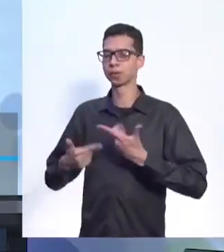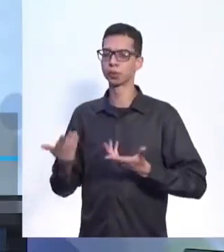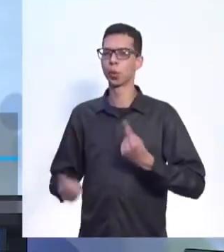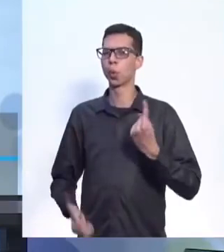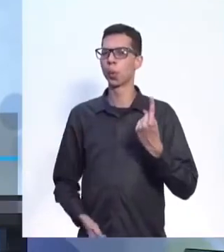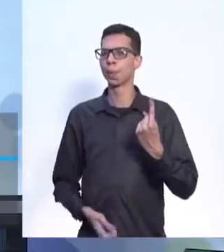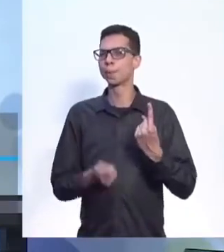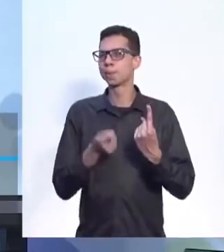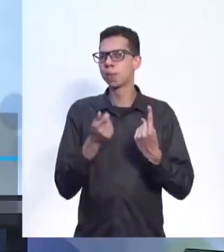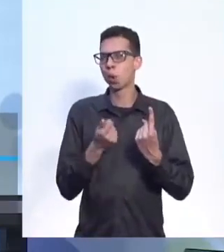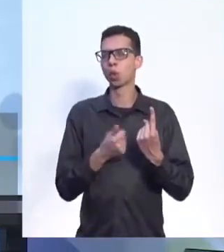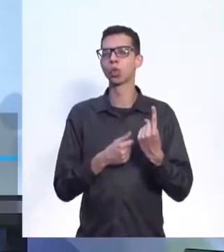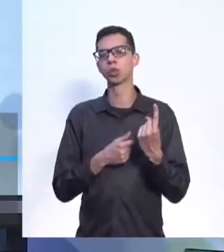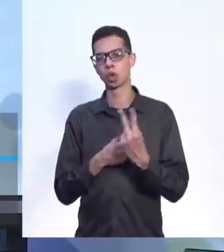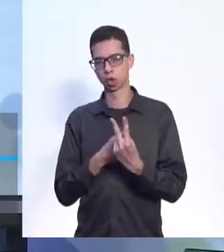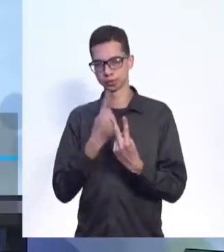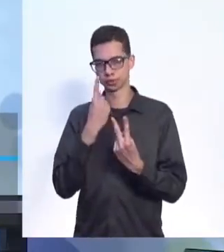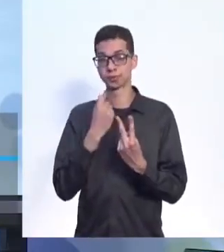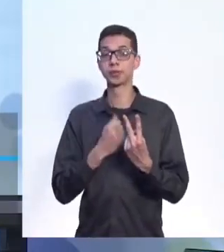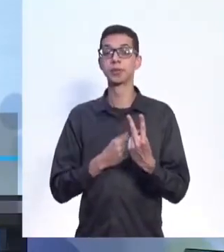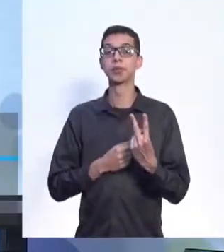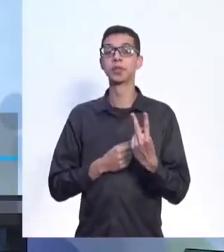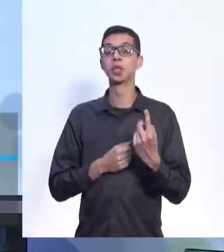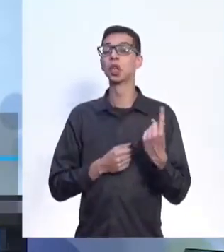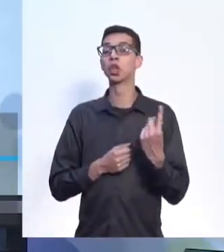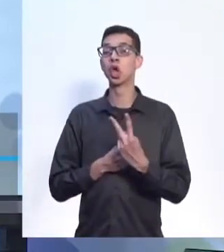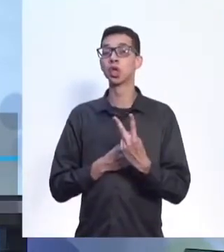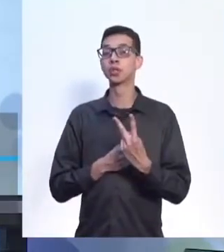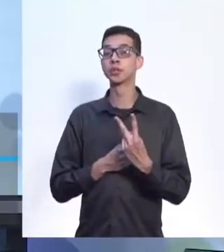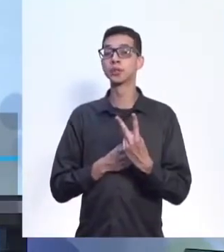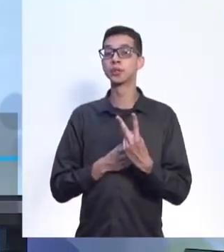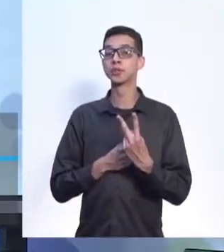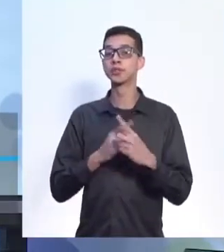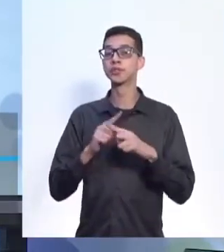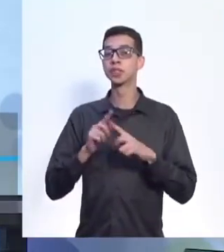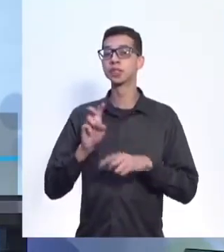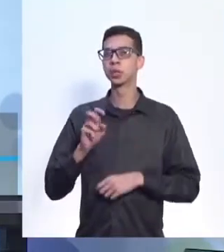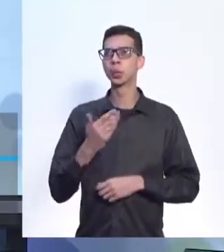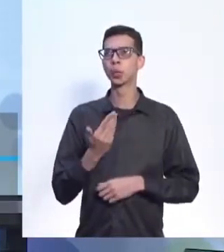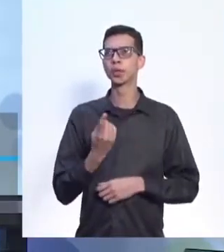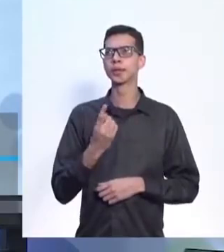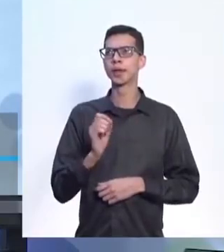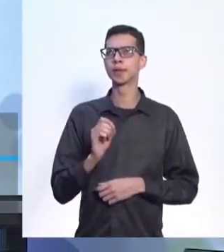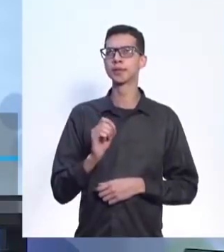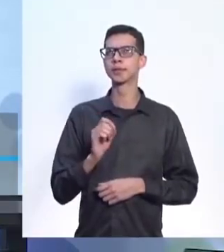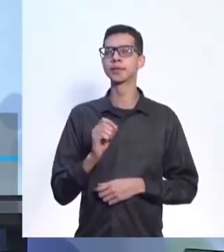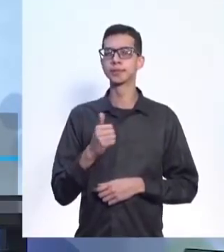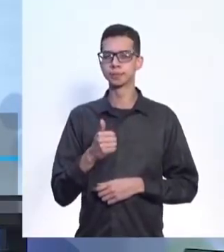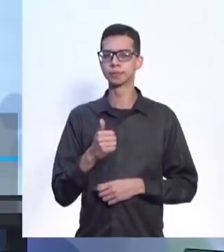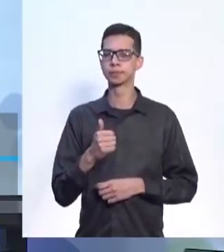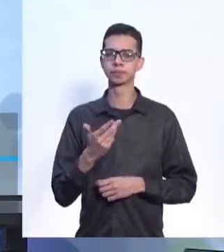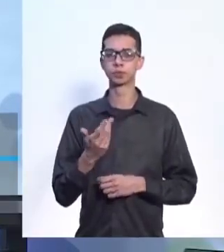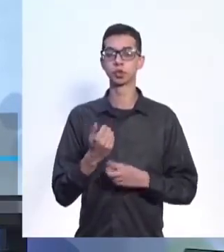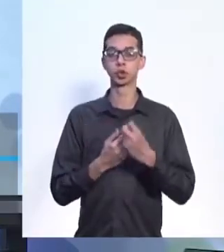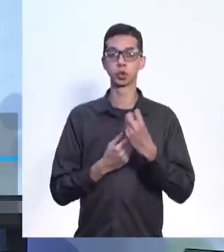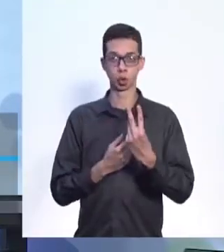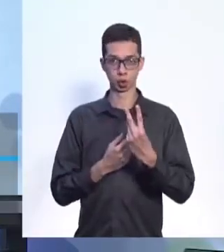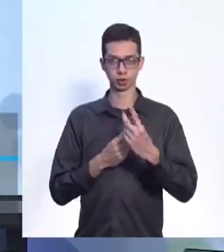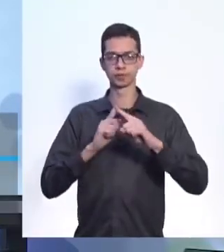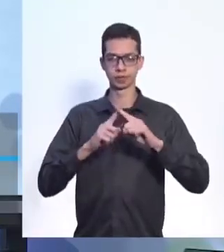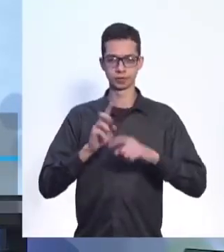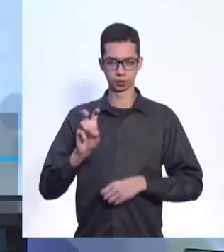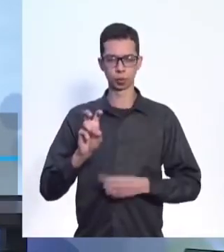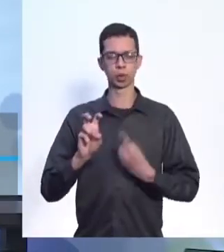pego 12. 12 na tabuada dos 5, eu vou ter 5, 10, 15. Passou, então são 2. 2 vezes